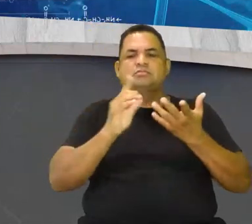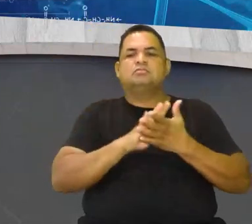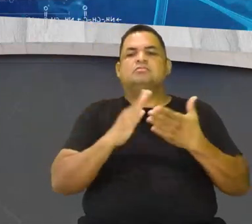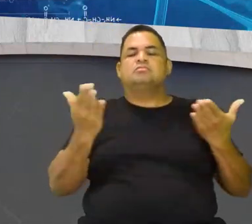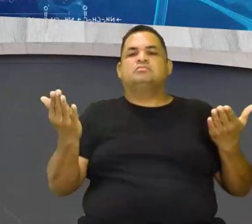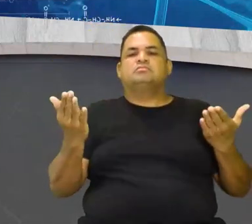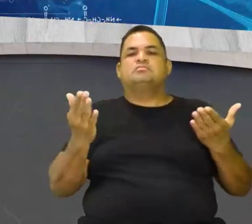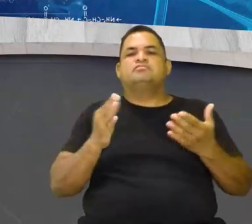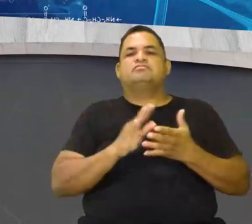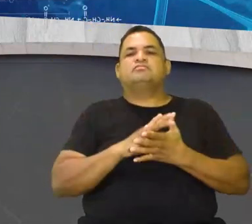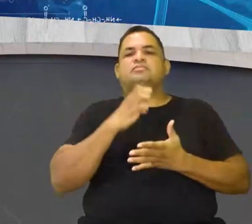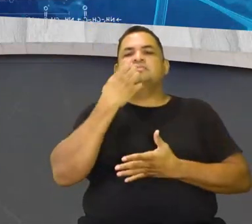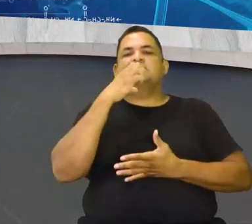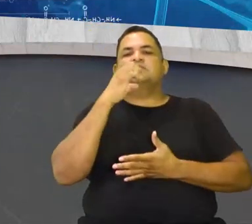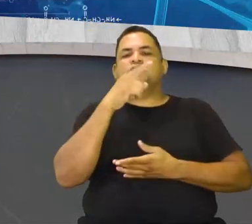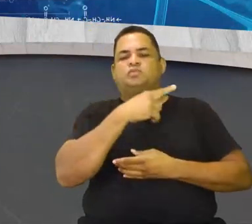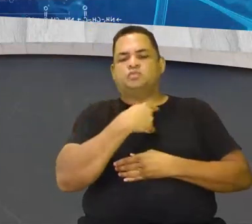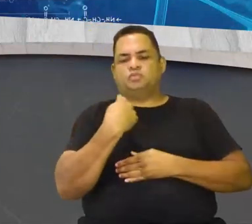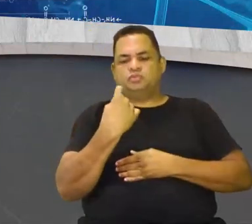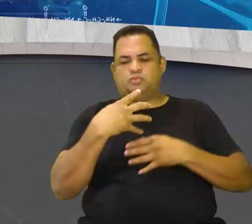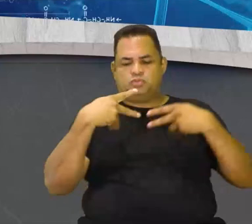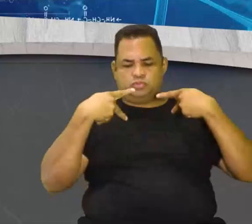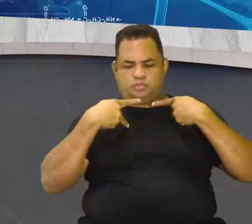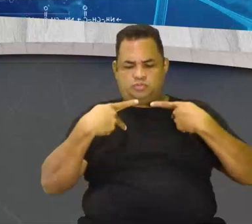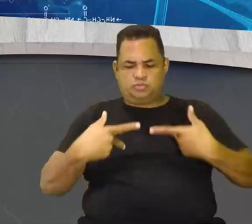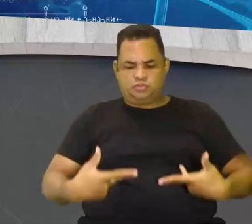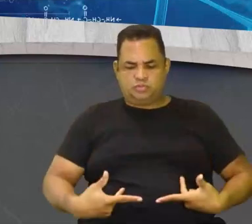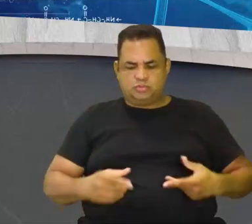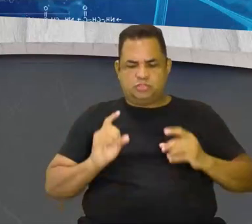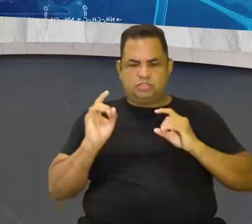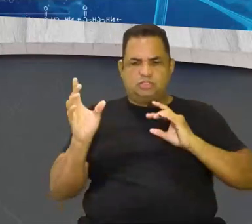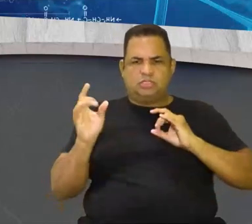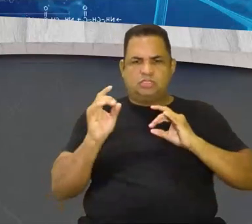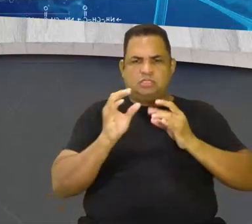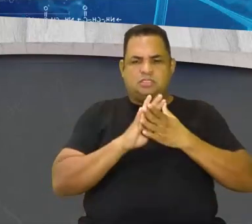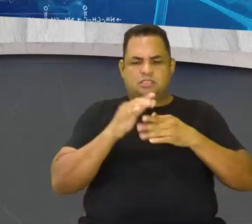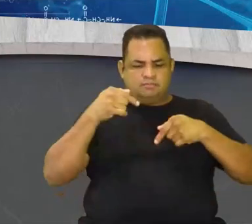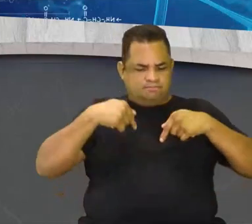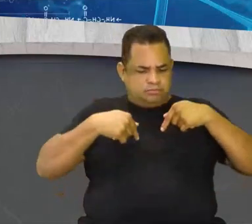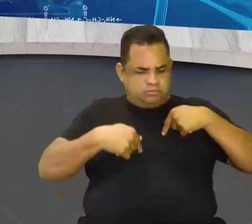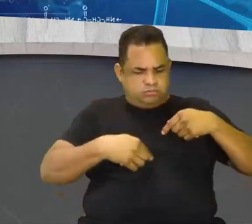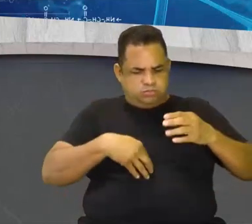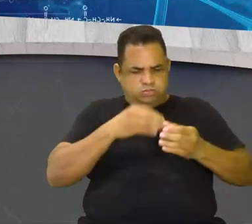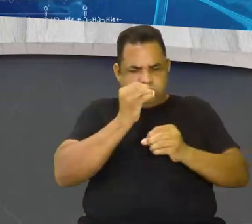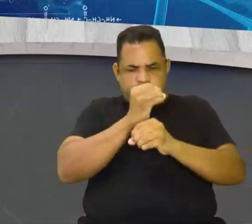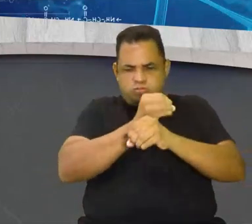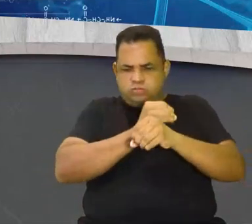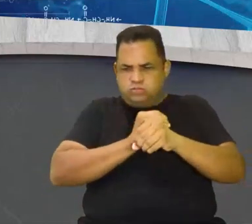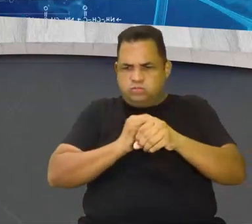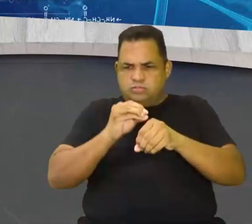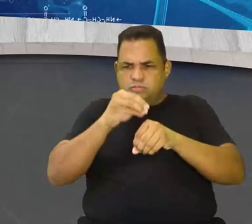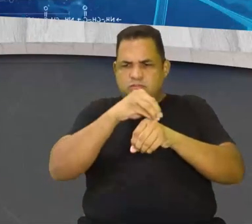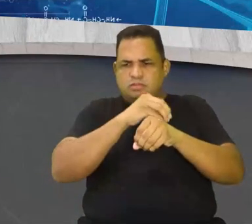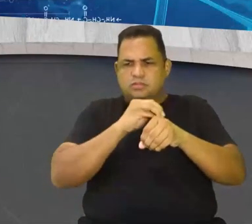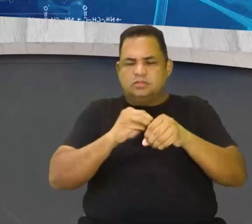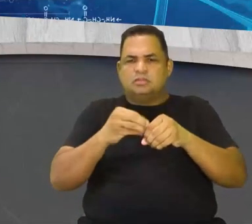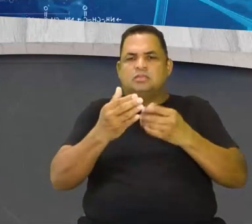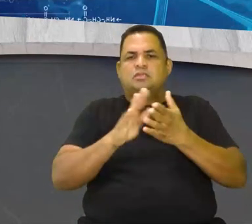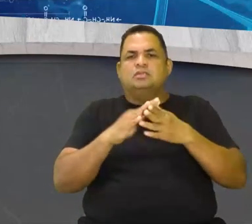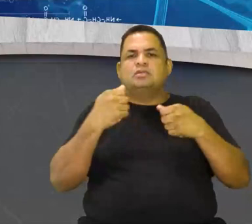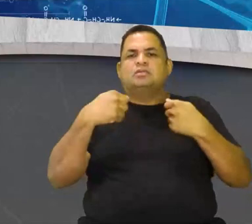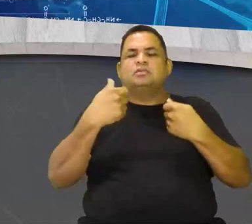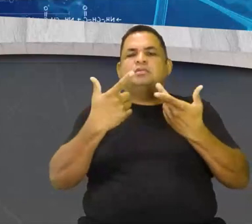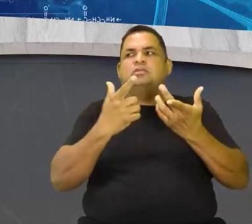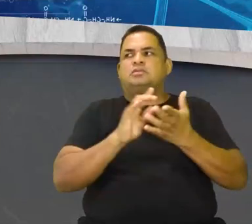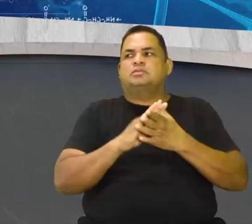falando isso. De energia que o nosso corpo, cada célula que existe dentro dele, necessita para poder